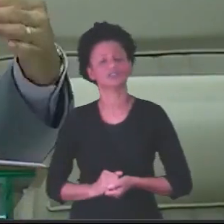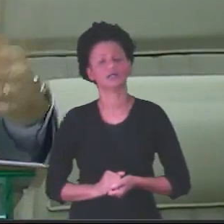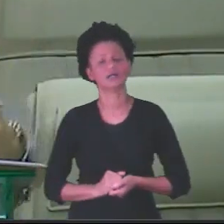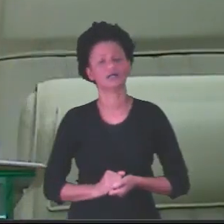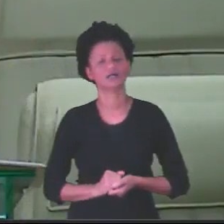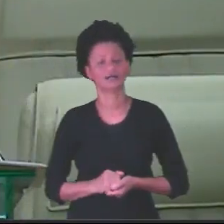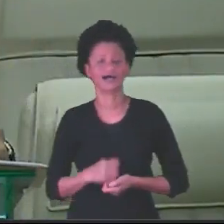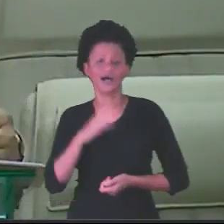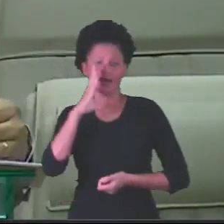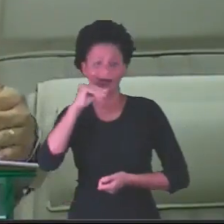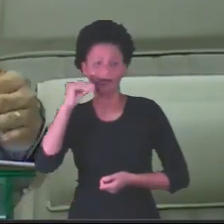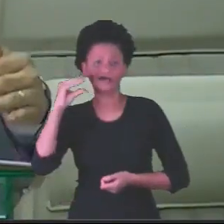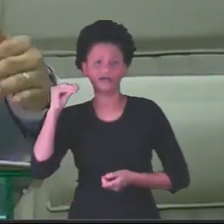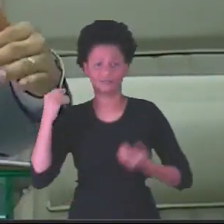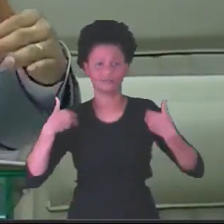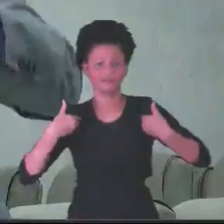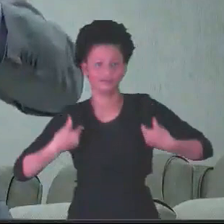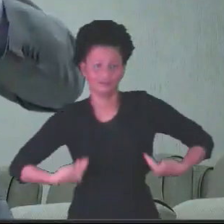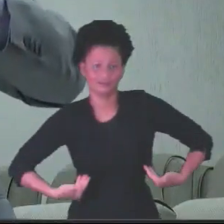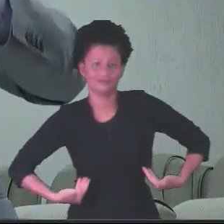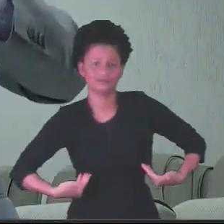e na adolescência